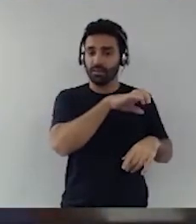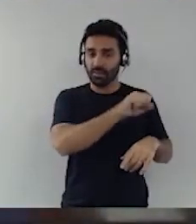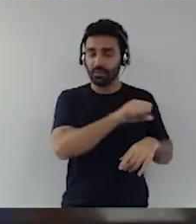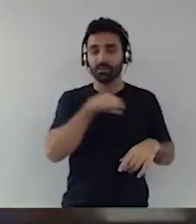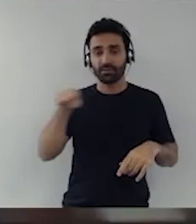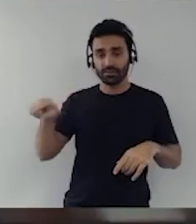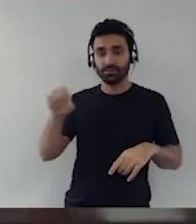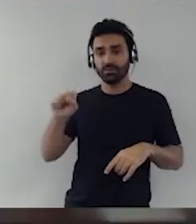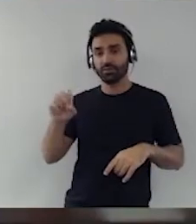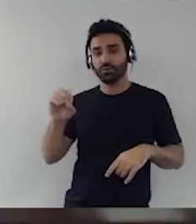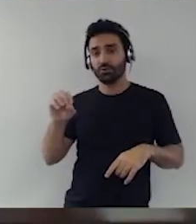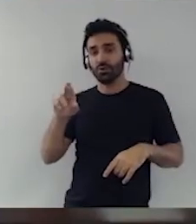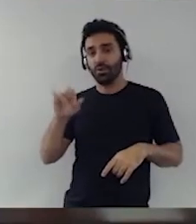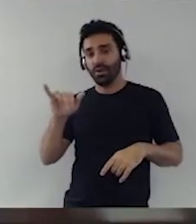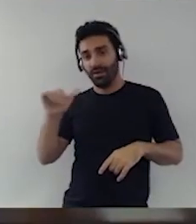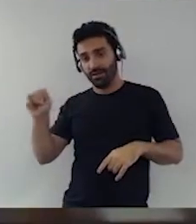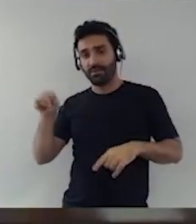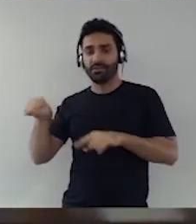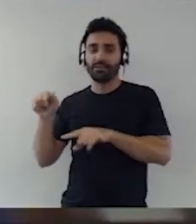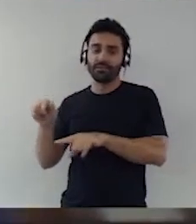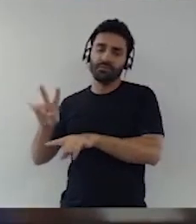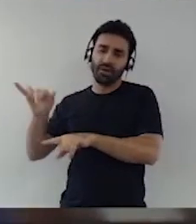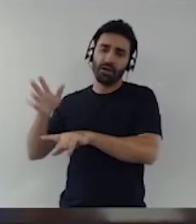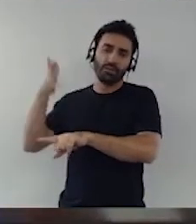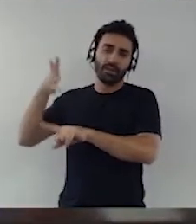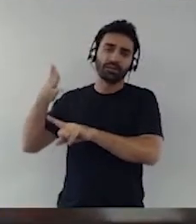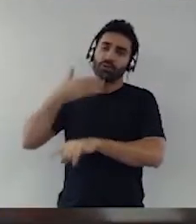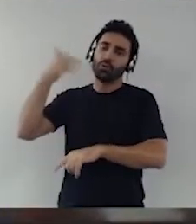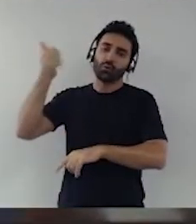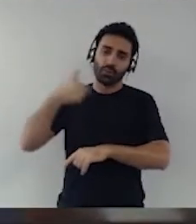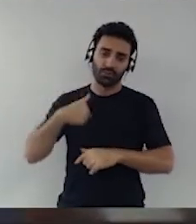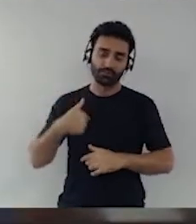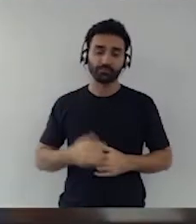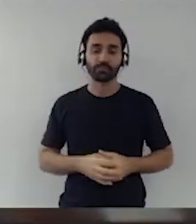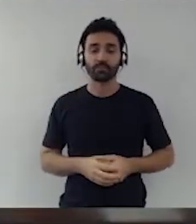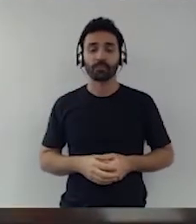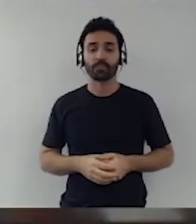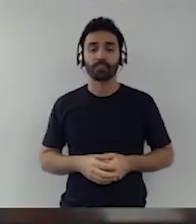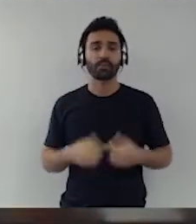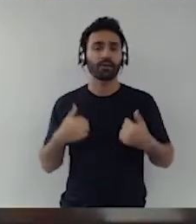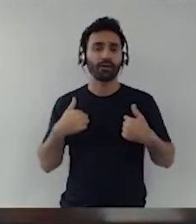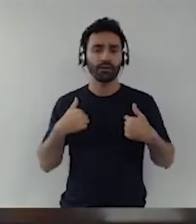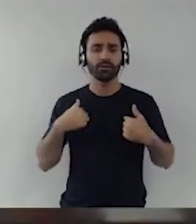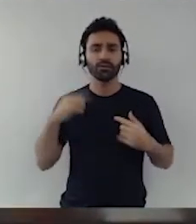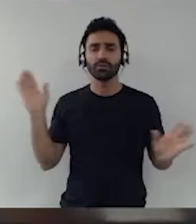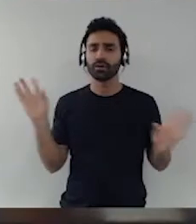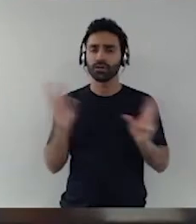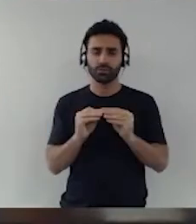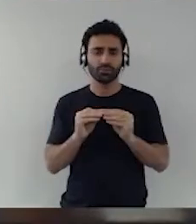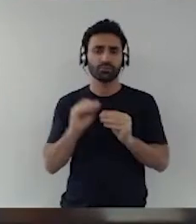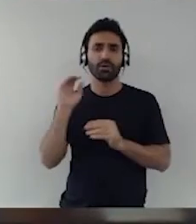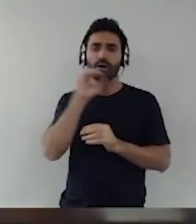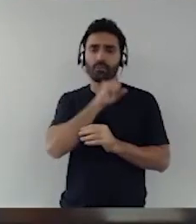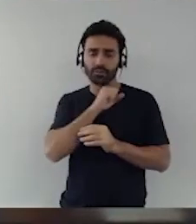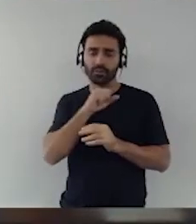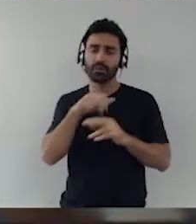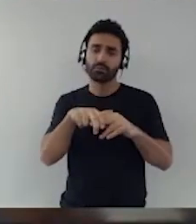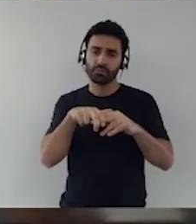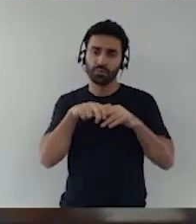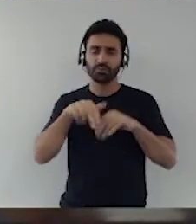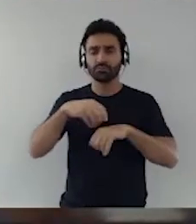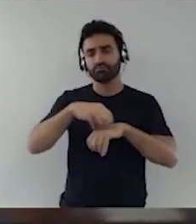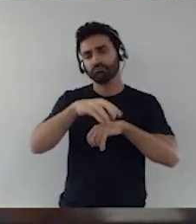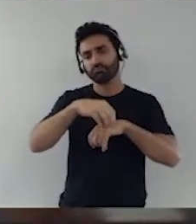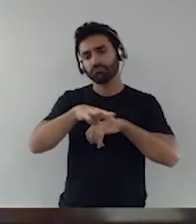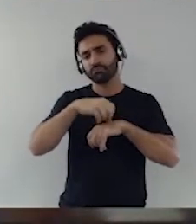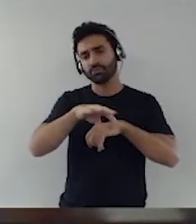à Soraya fazer essa reflexão. Bom, o nosso tiro aqui é um tiro curto, então a gente tem que tentar trazer alguns